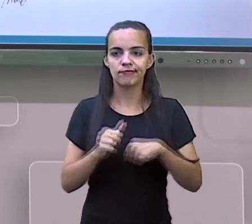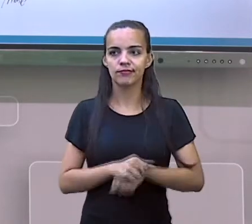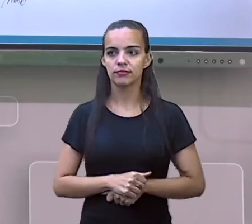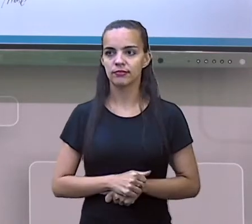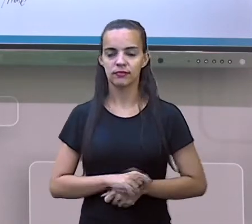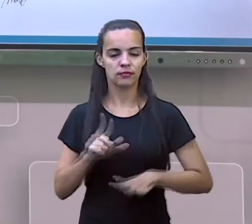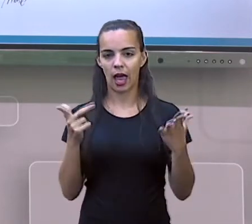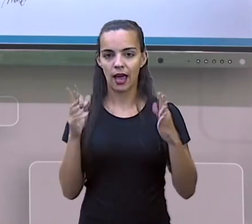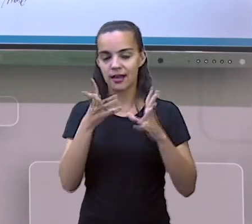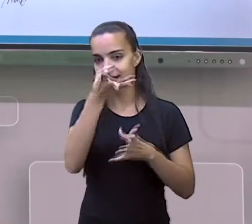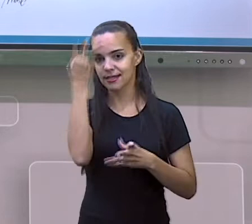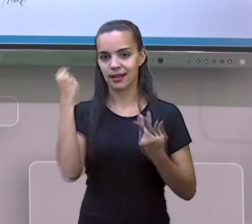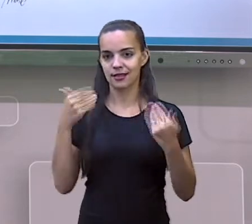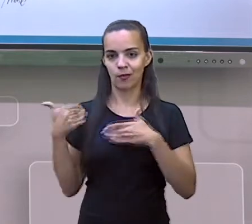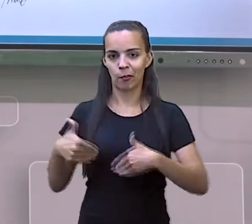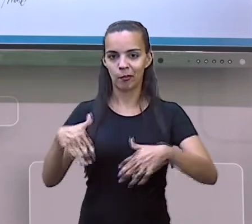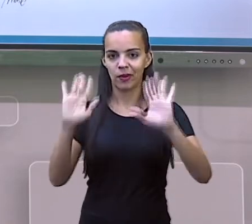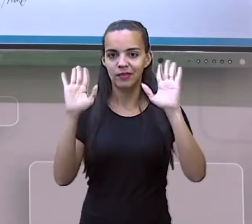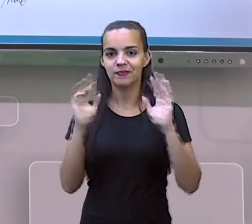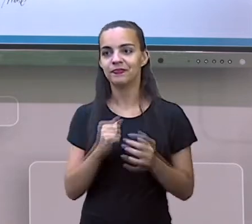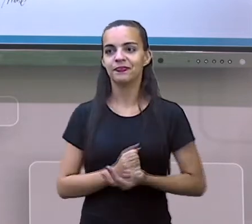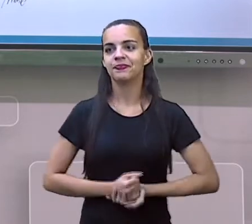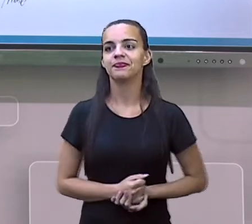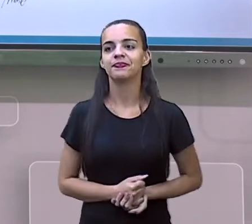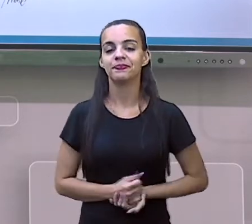Bom, bola para frente, né? Ufa!